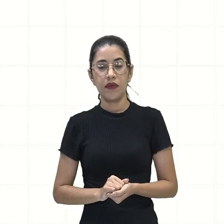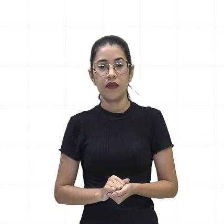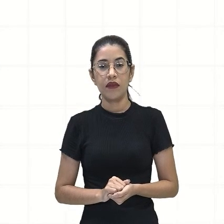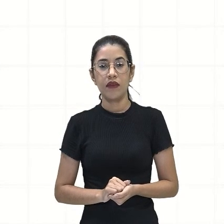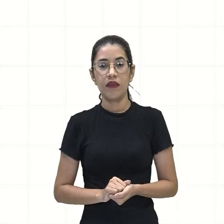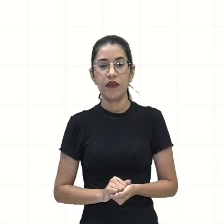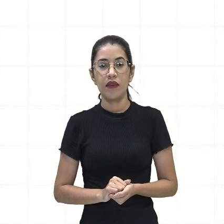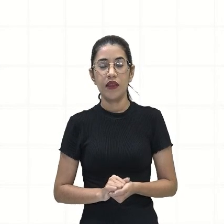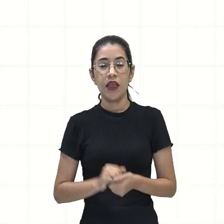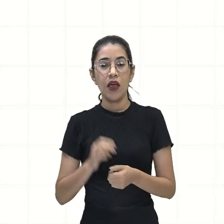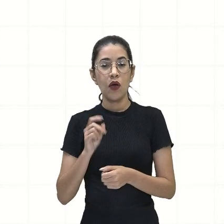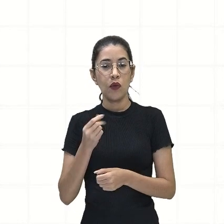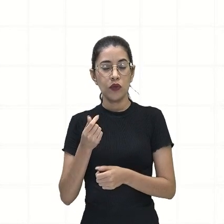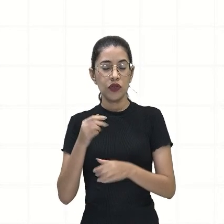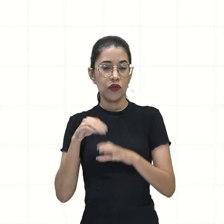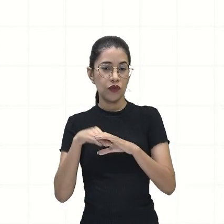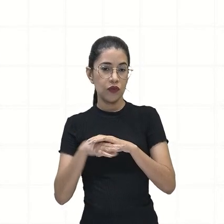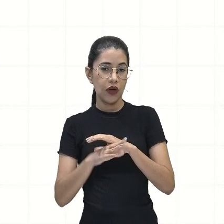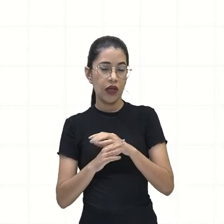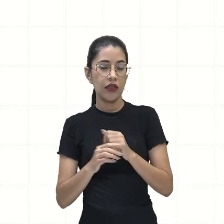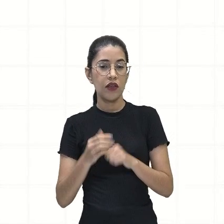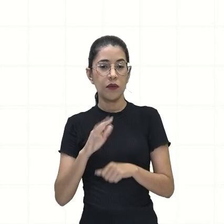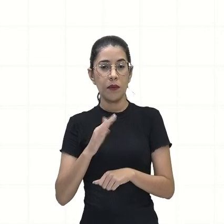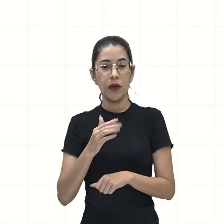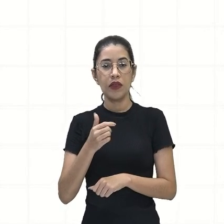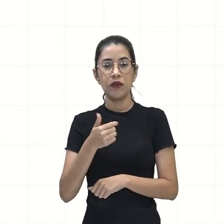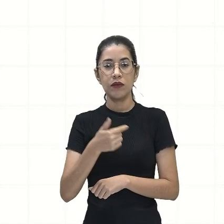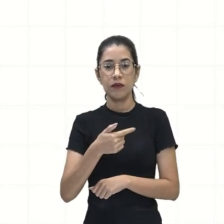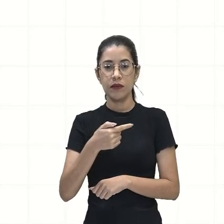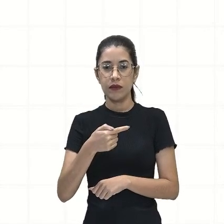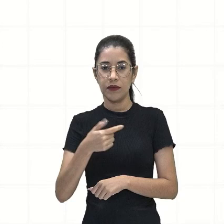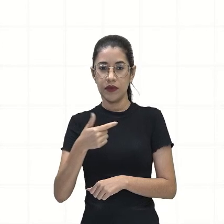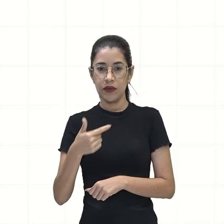de reservas internacionais, em torno de